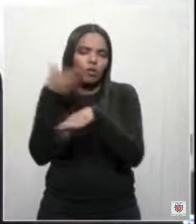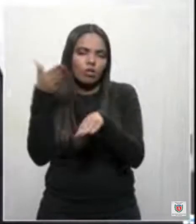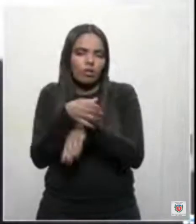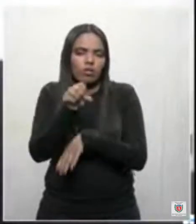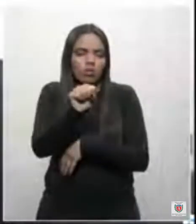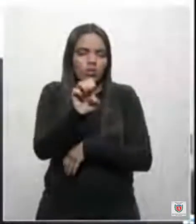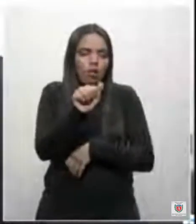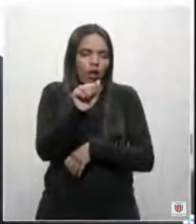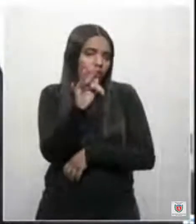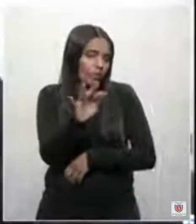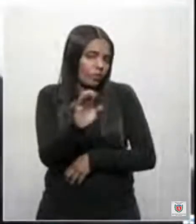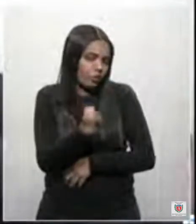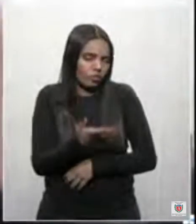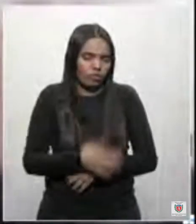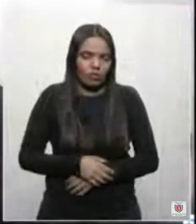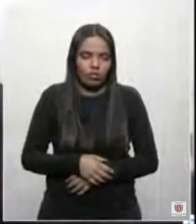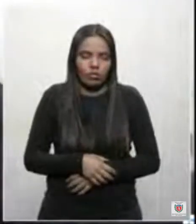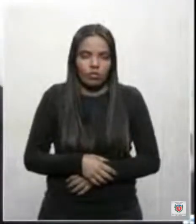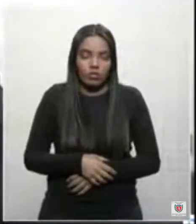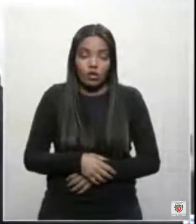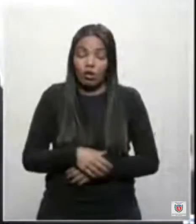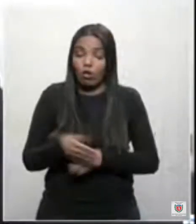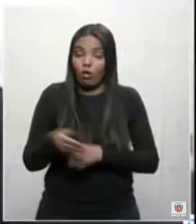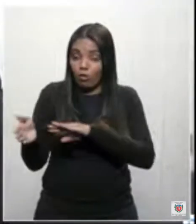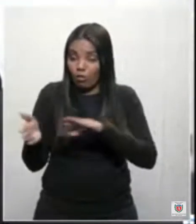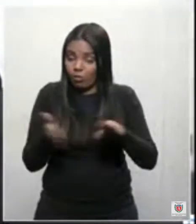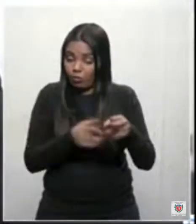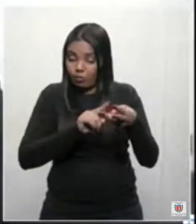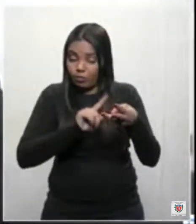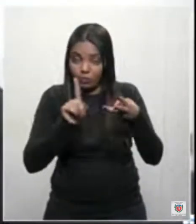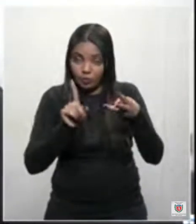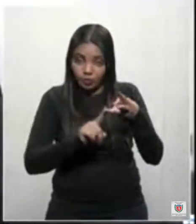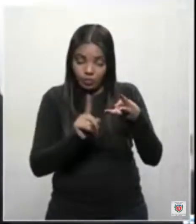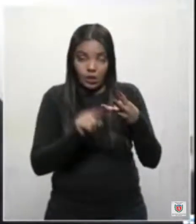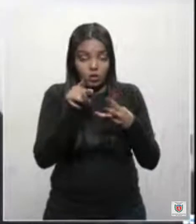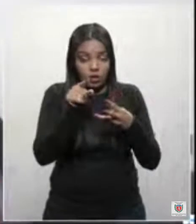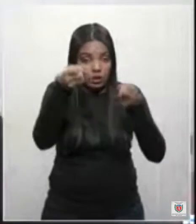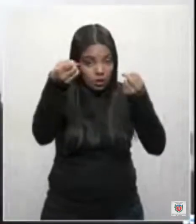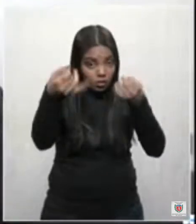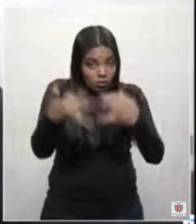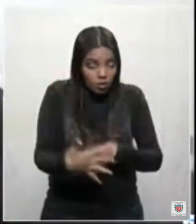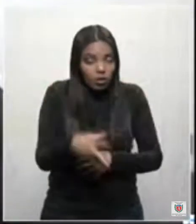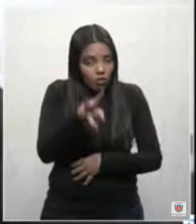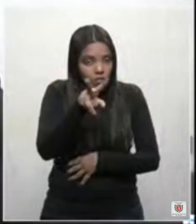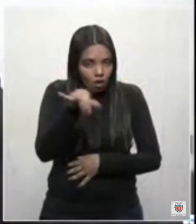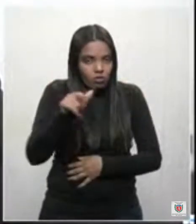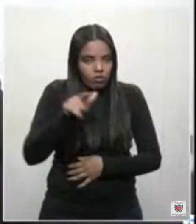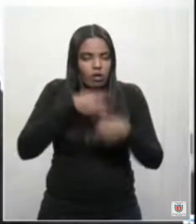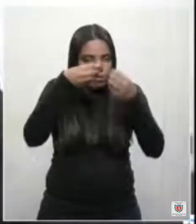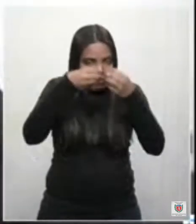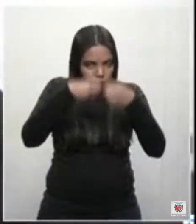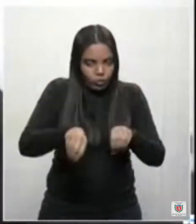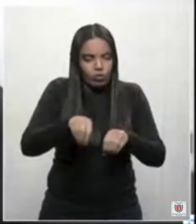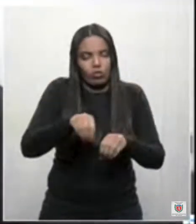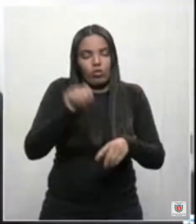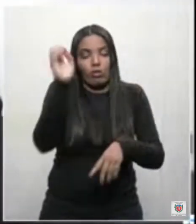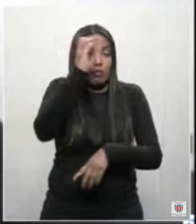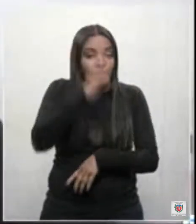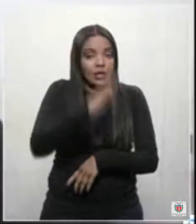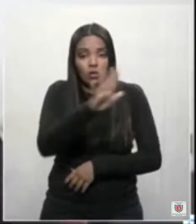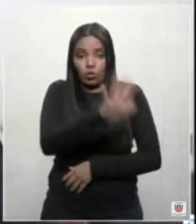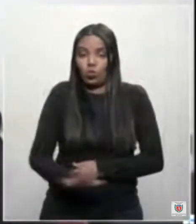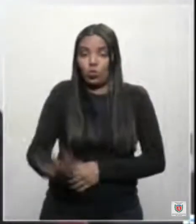Vossa Excelência, o secretário mostra que a previsão de retração da economia brasileira é grande. Isso certamente vai afetar a arrecadação e, por consequência,